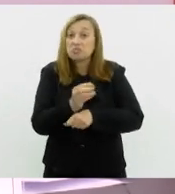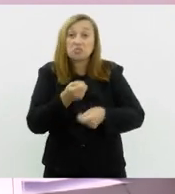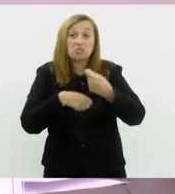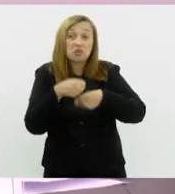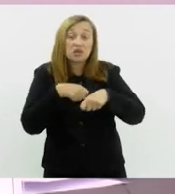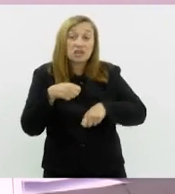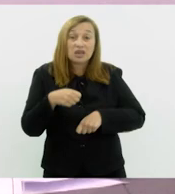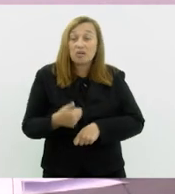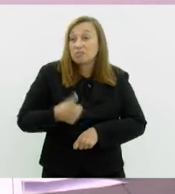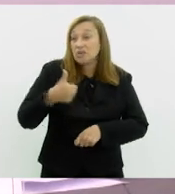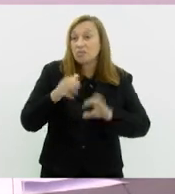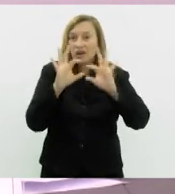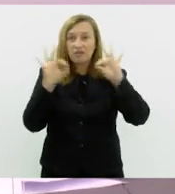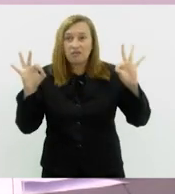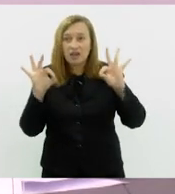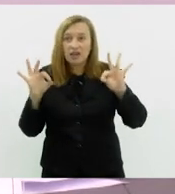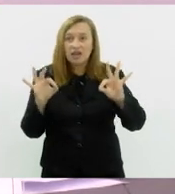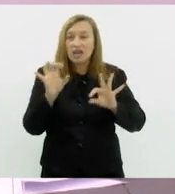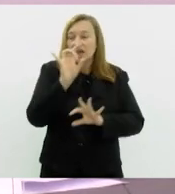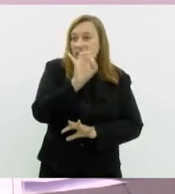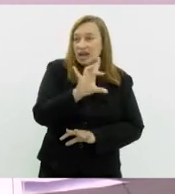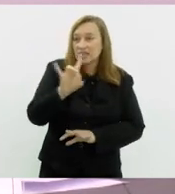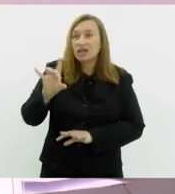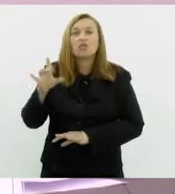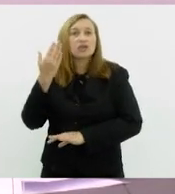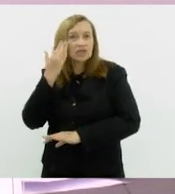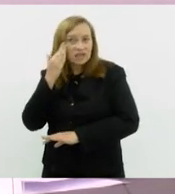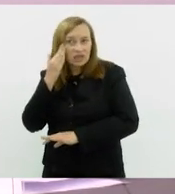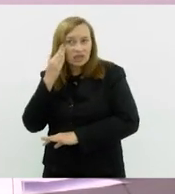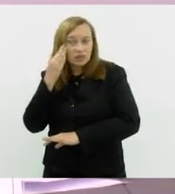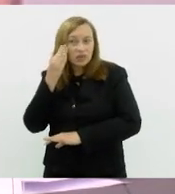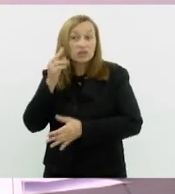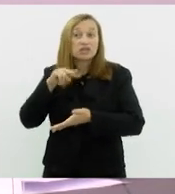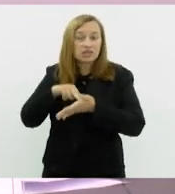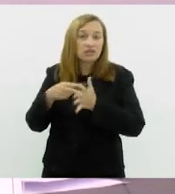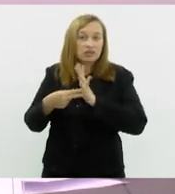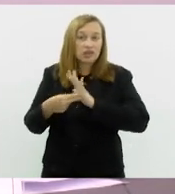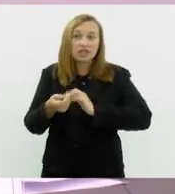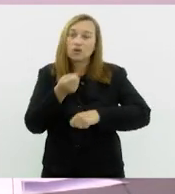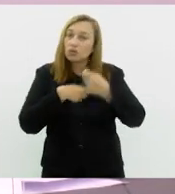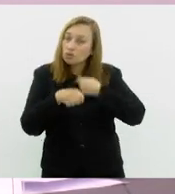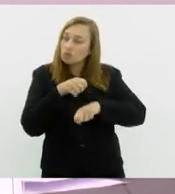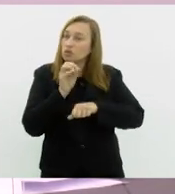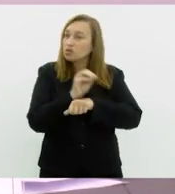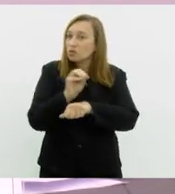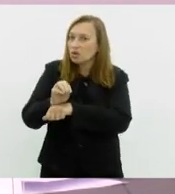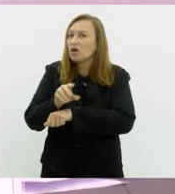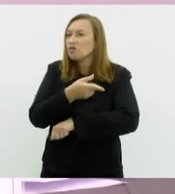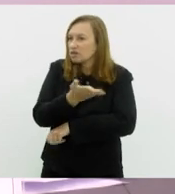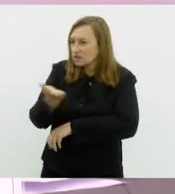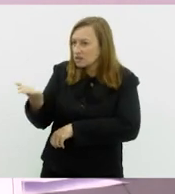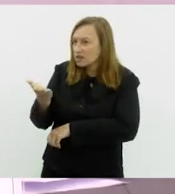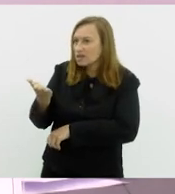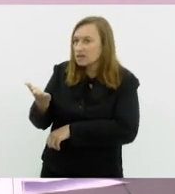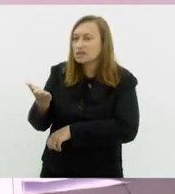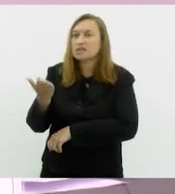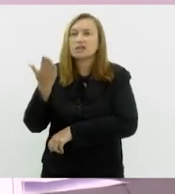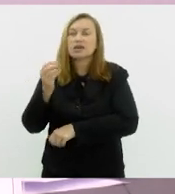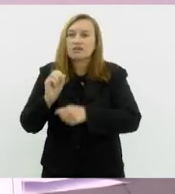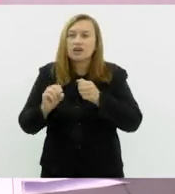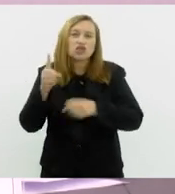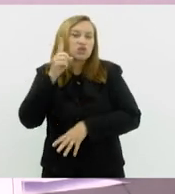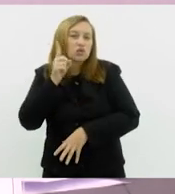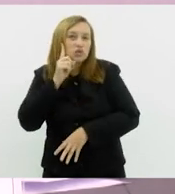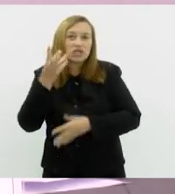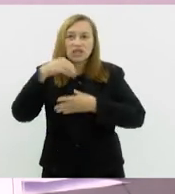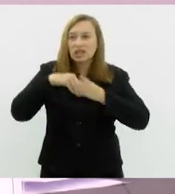primeira frase, cada um entende o que é a economia do cuidado. É o que nós, cada uma de nós, fazemos dia a dia na nossa casa e que